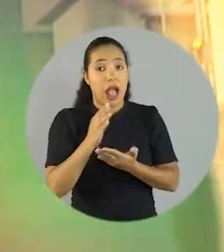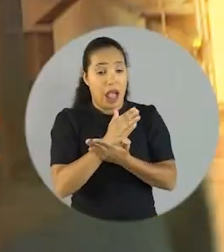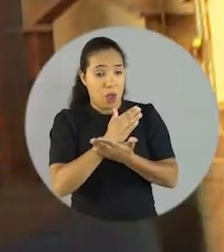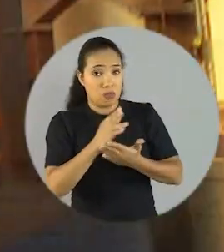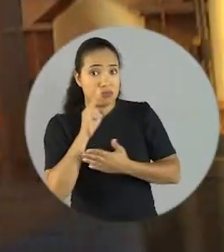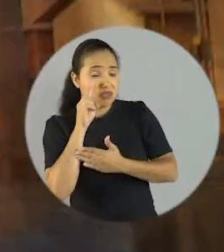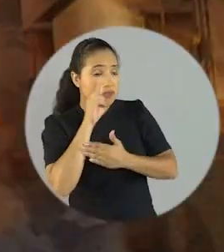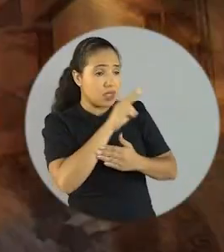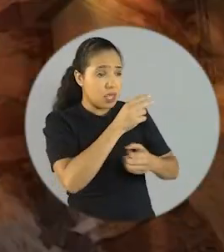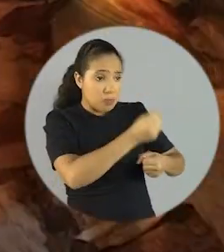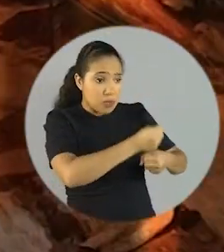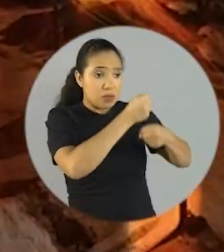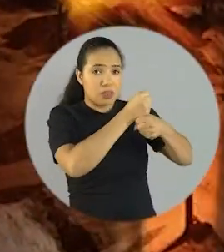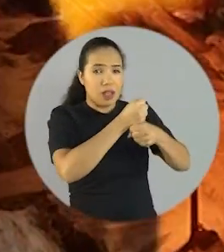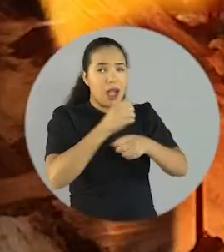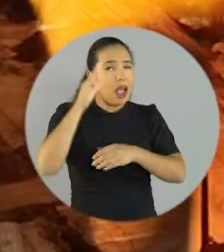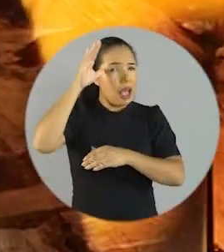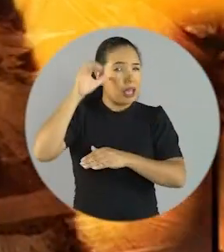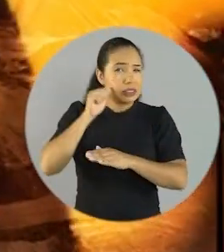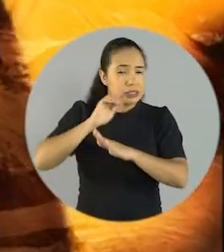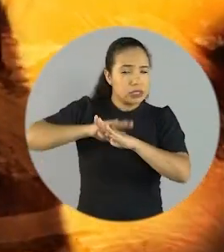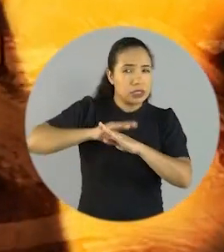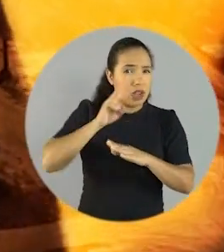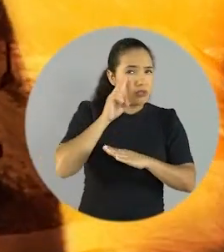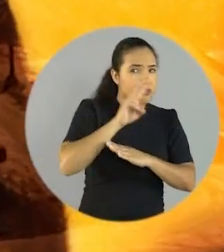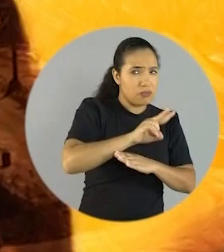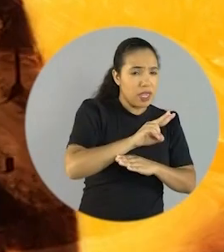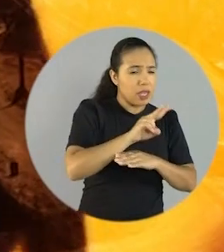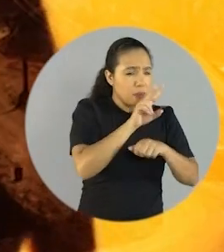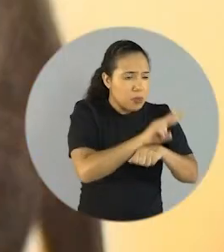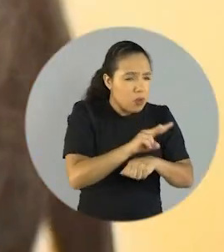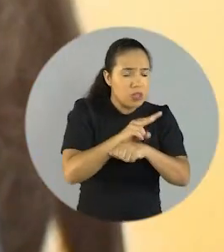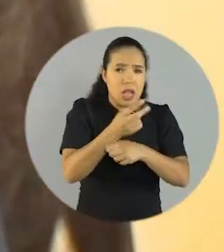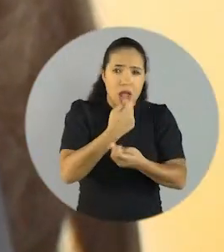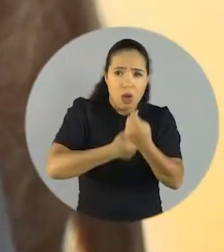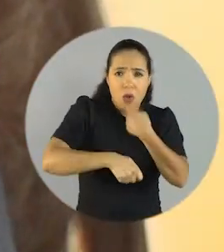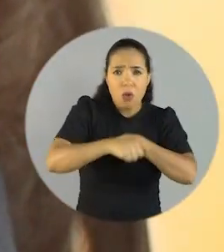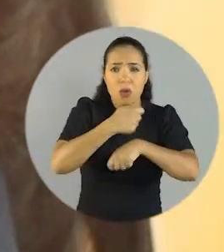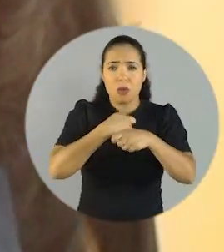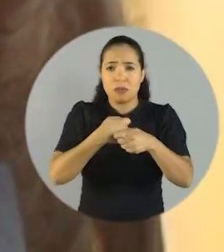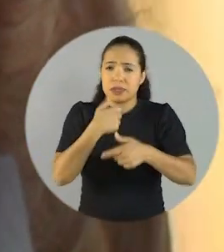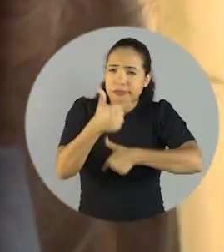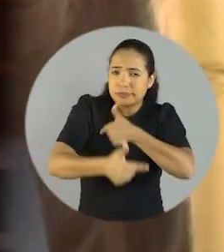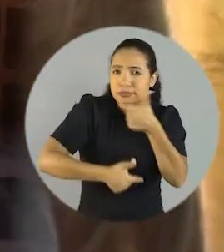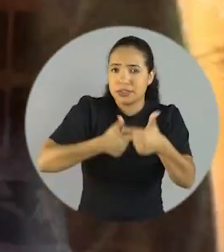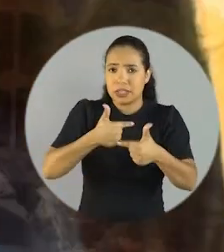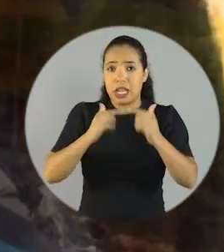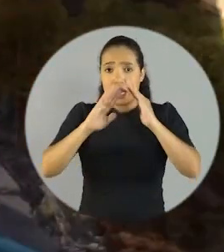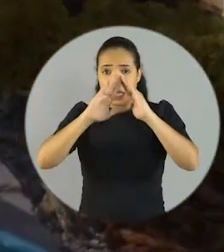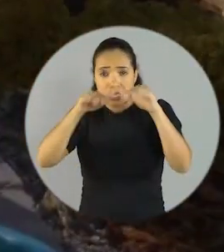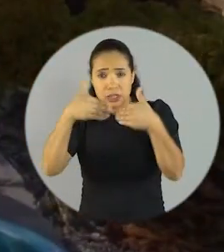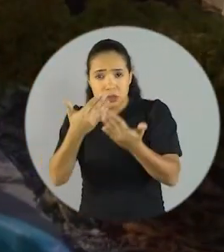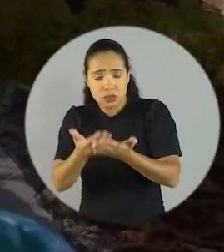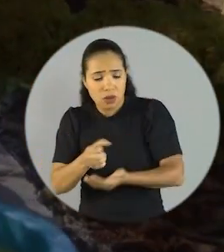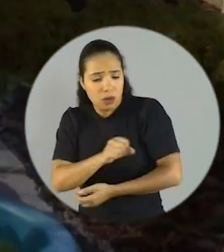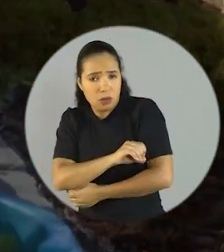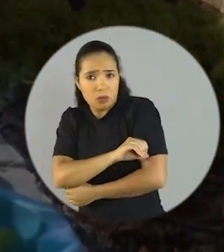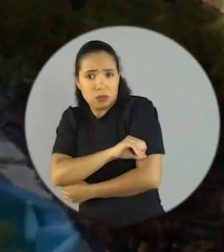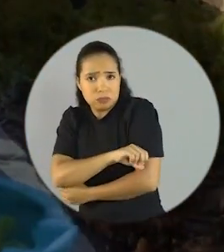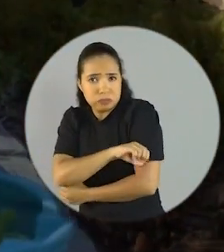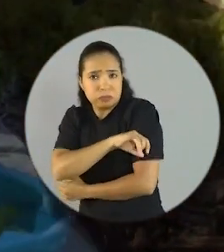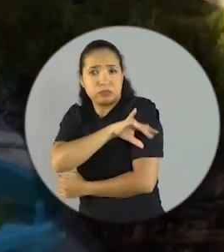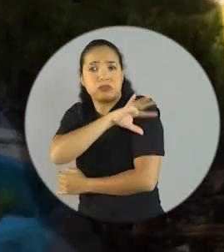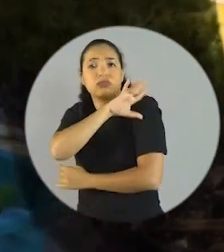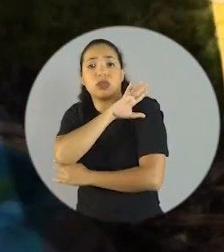enxergam apenas obras, ela vê proteção da economia e dos empregos. Crestes e escolas